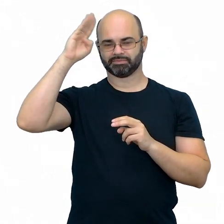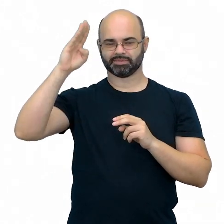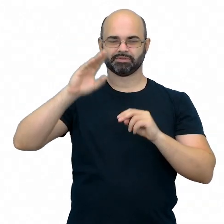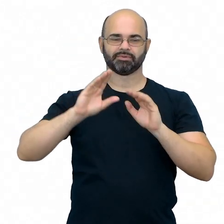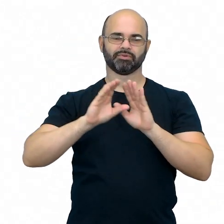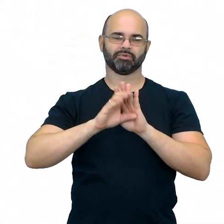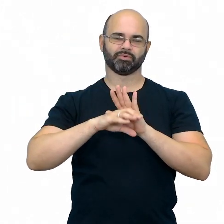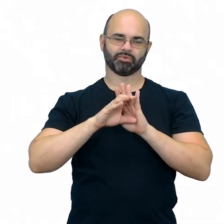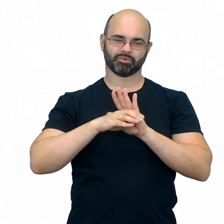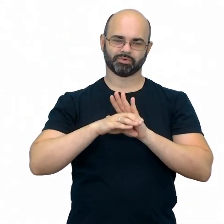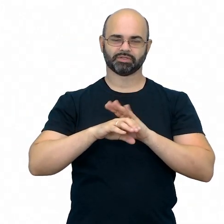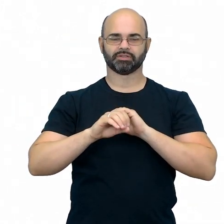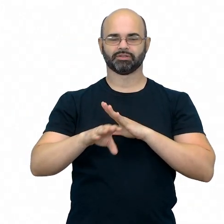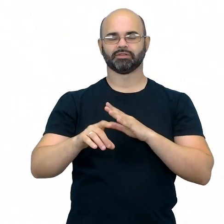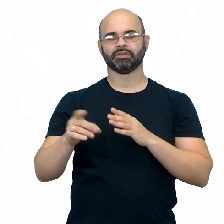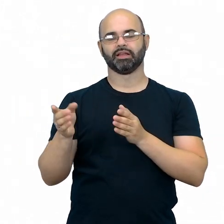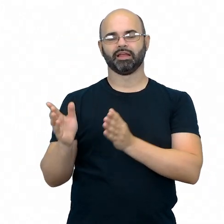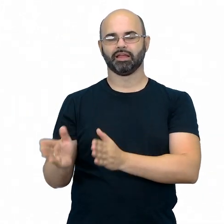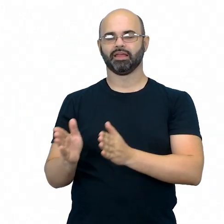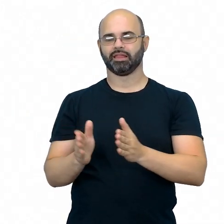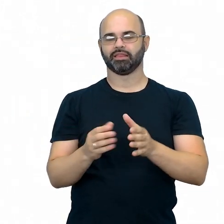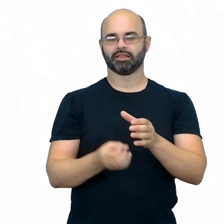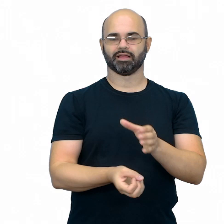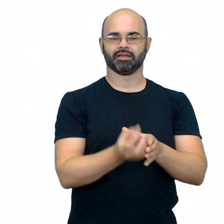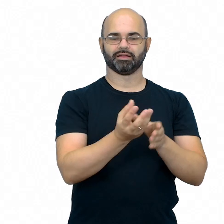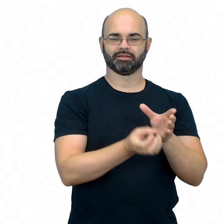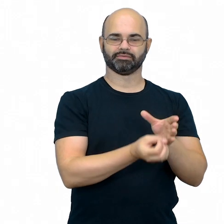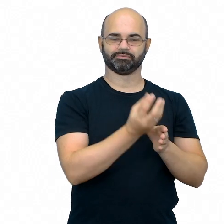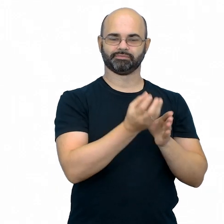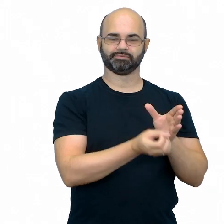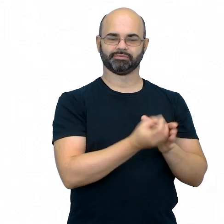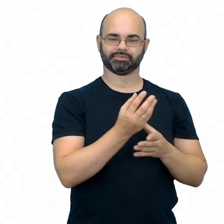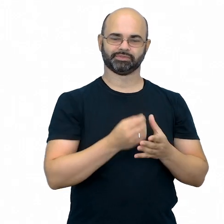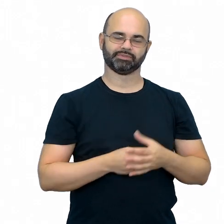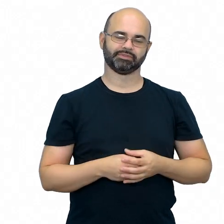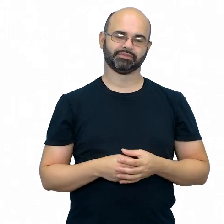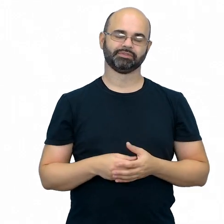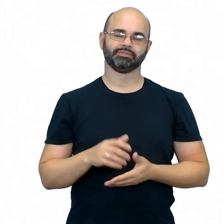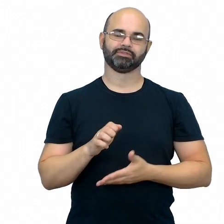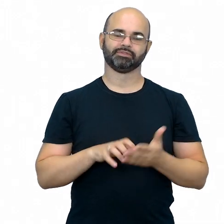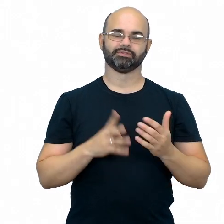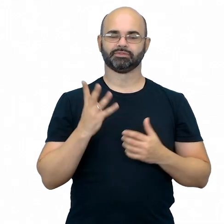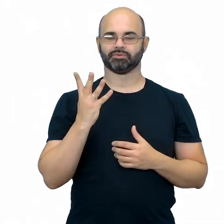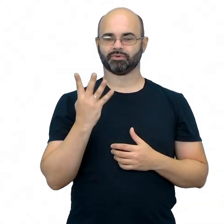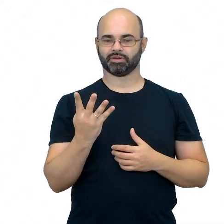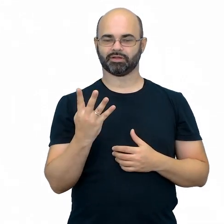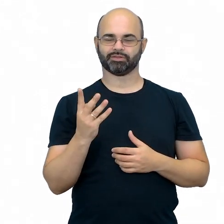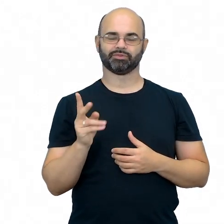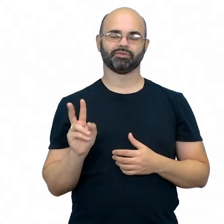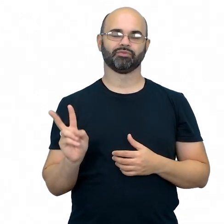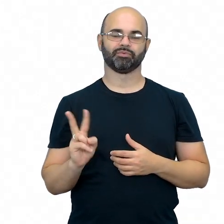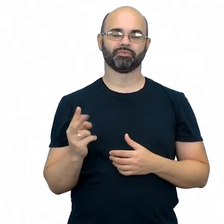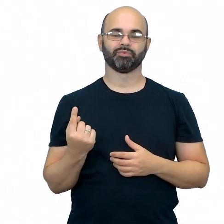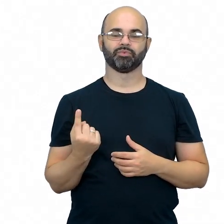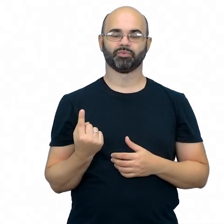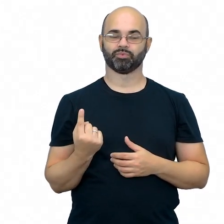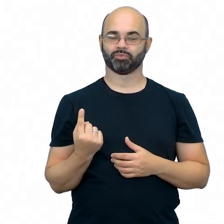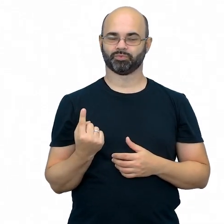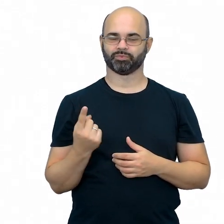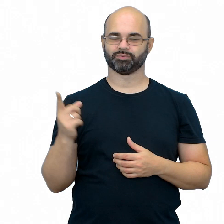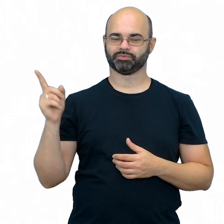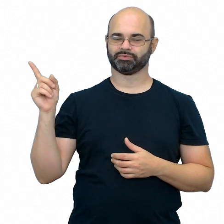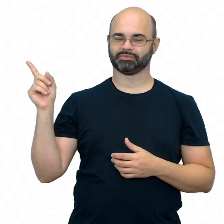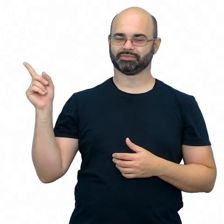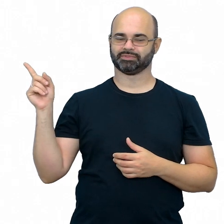estudados na formação de etapa. Na sequência de atividade 4 do volume 1, nós apresentamos as etapas iniciais